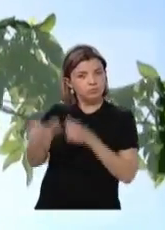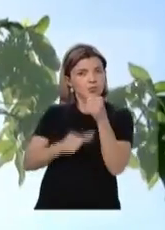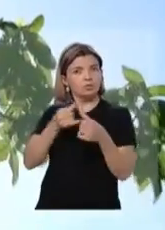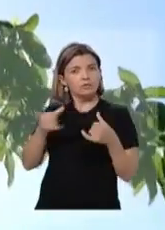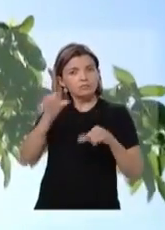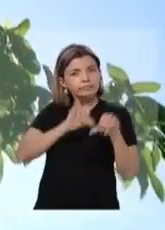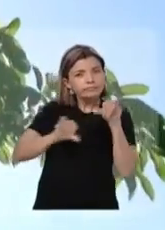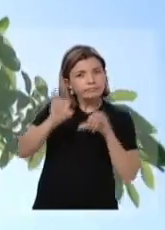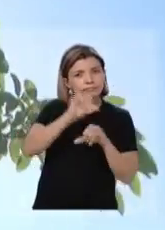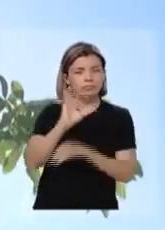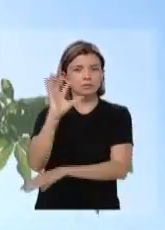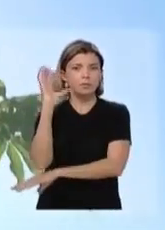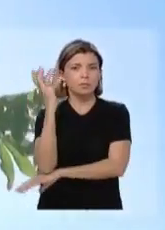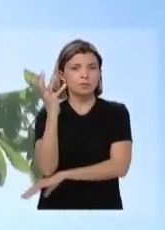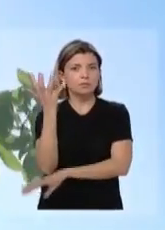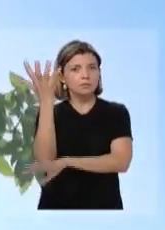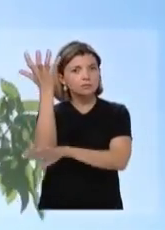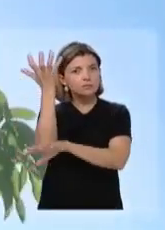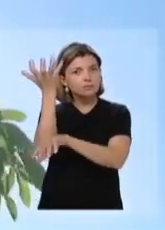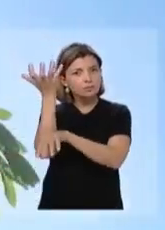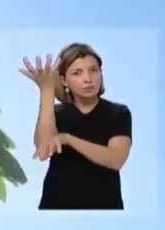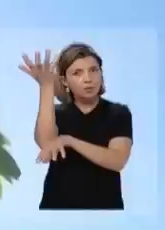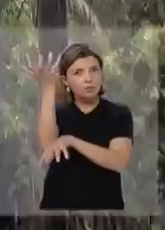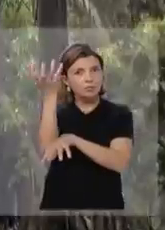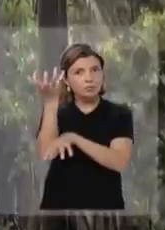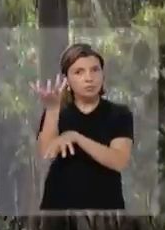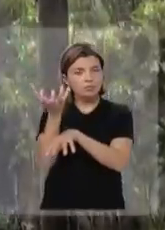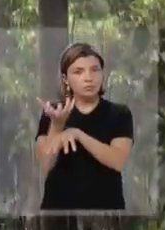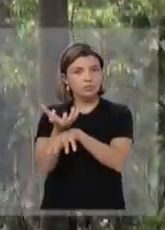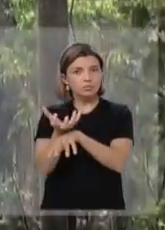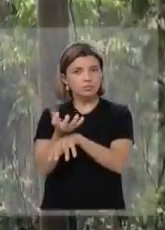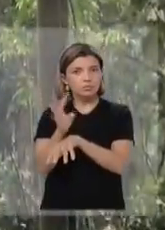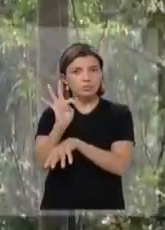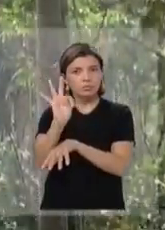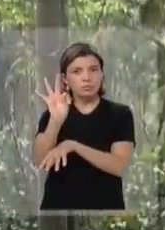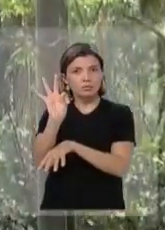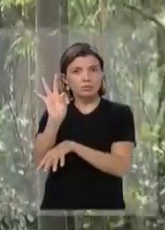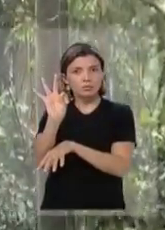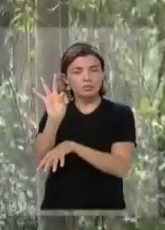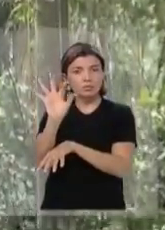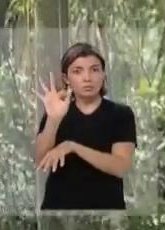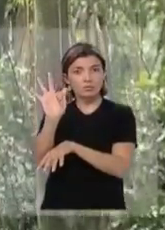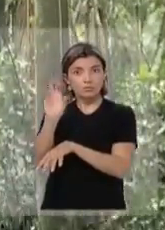energia luminosa em energia química, é conhecida como fotossíntese.